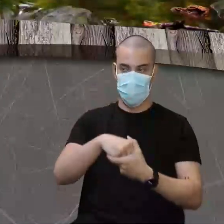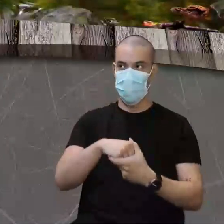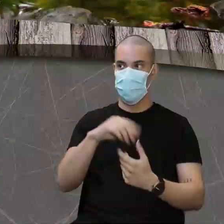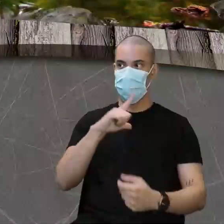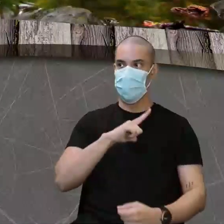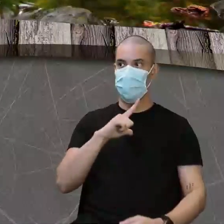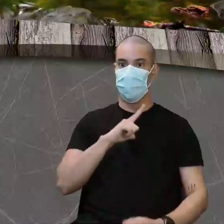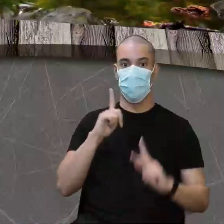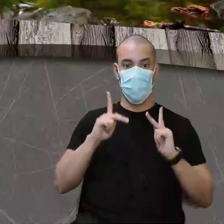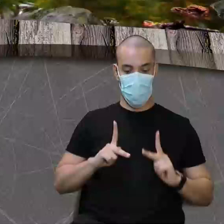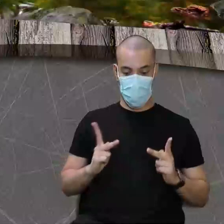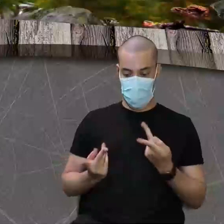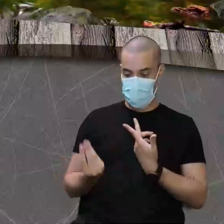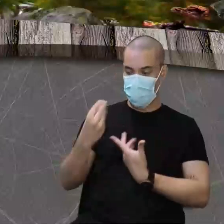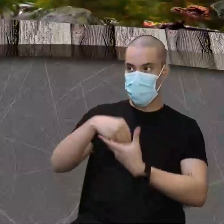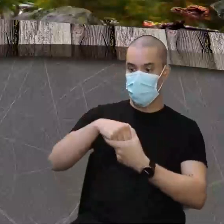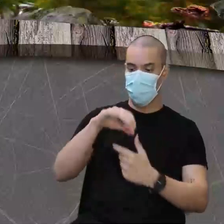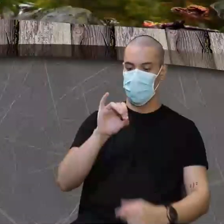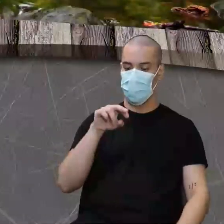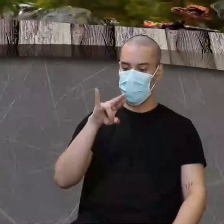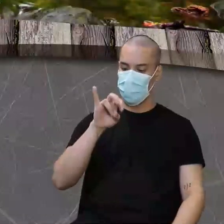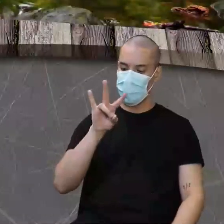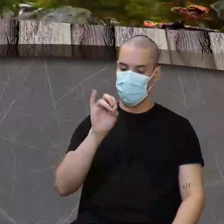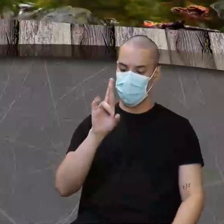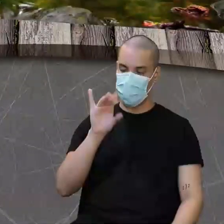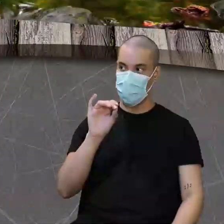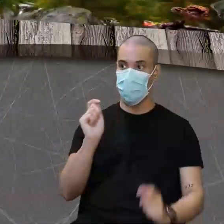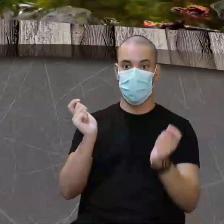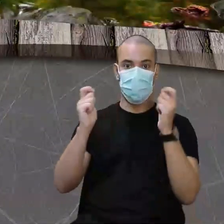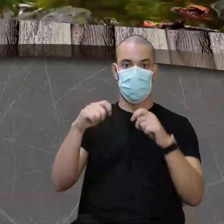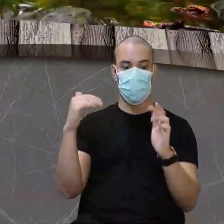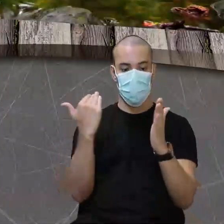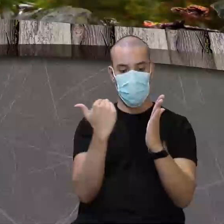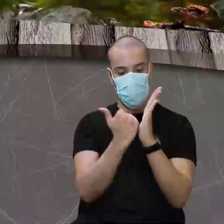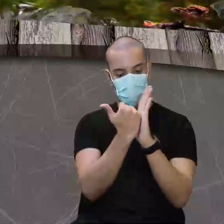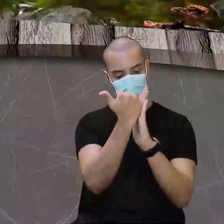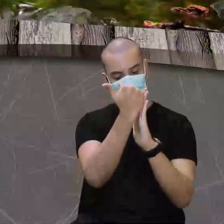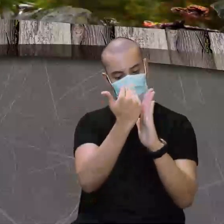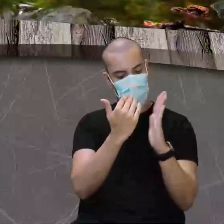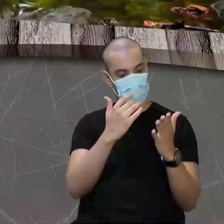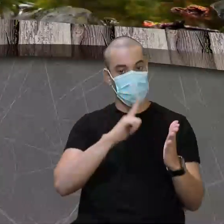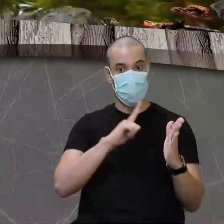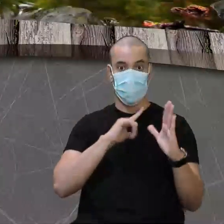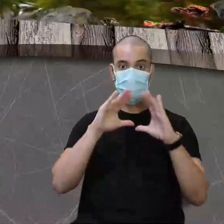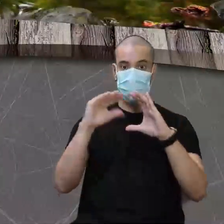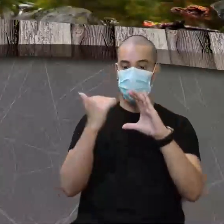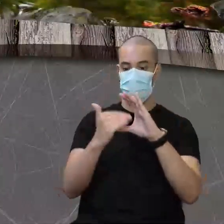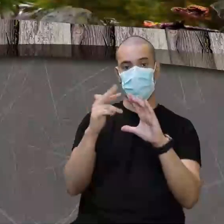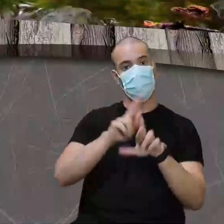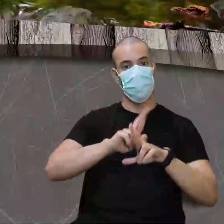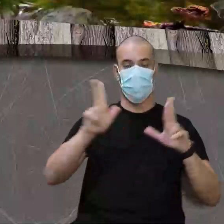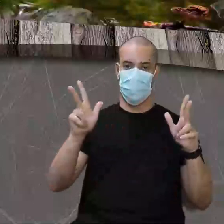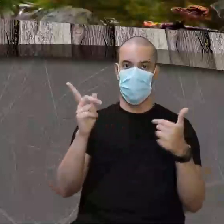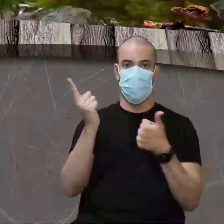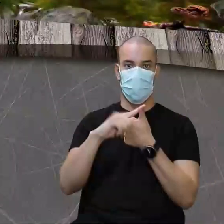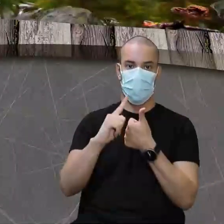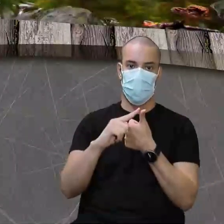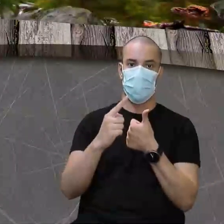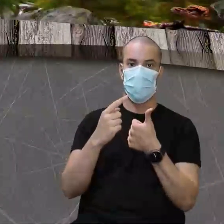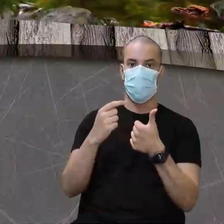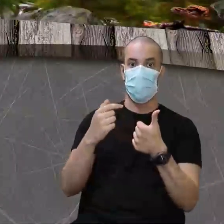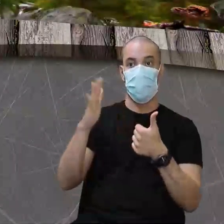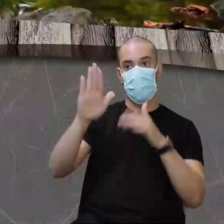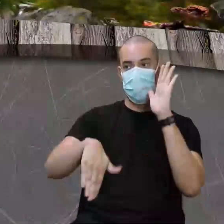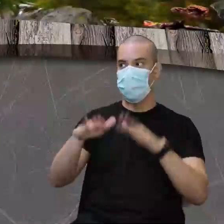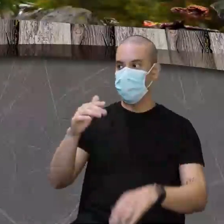essa posição hábito alimentar onívoro pode alcançar níveis diferentes. Uma hora ele pode estar como consumidor